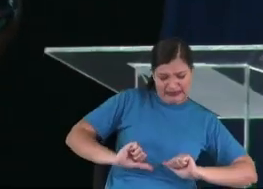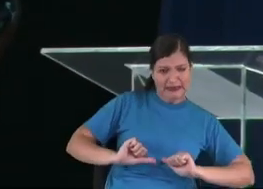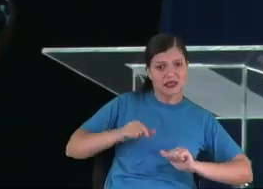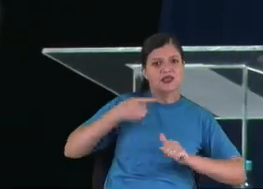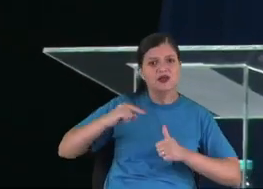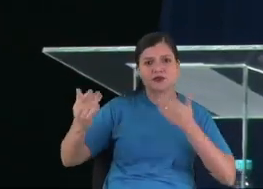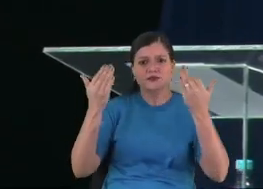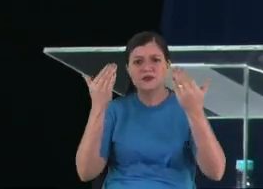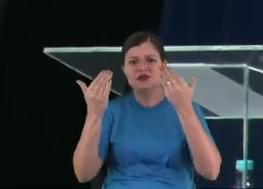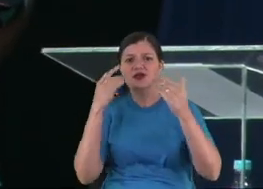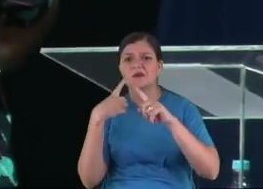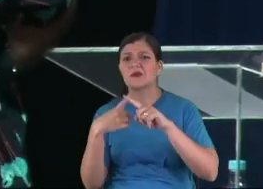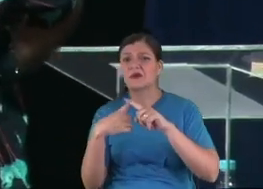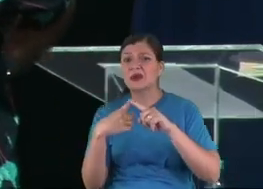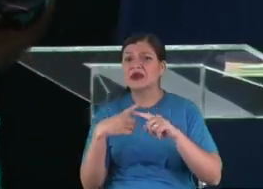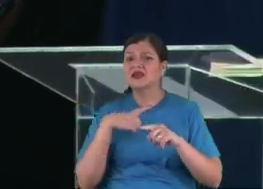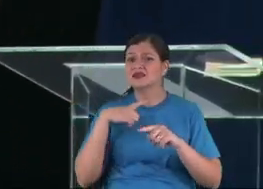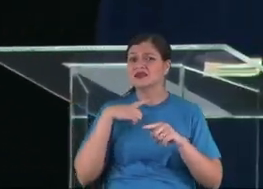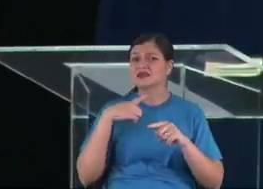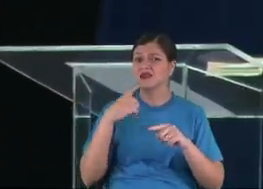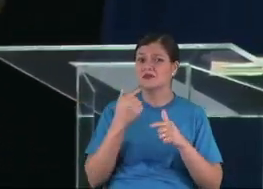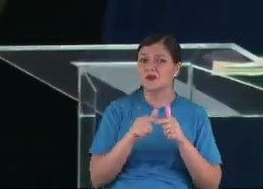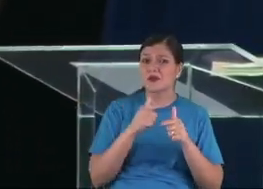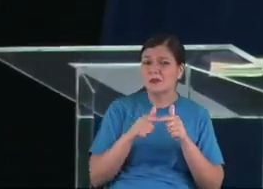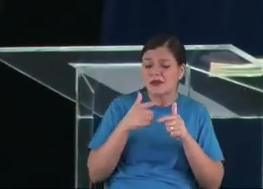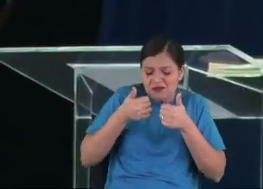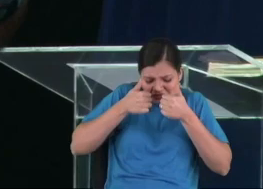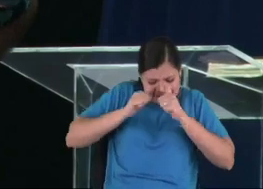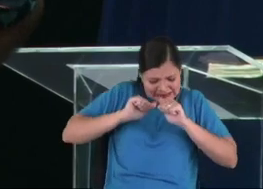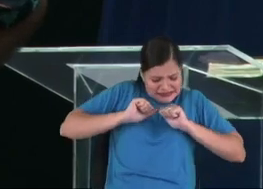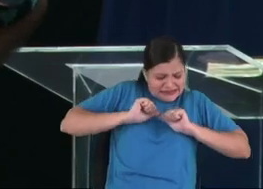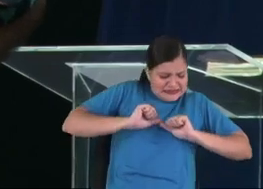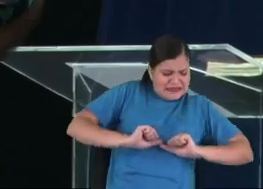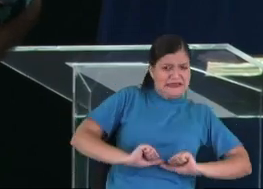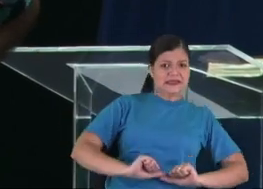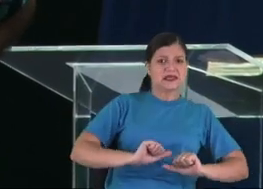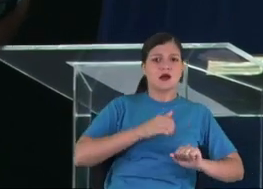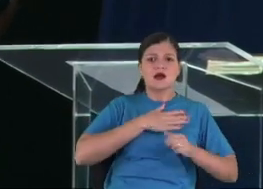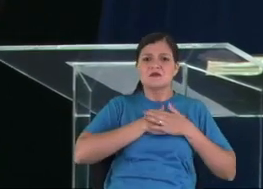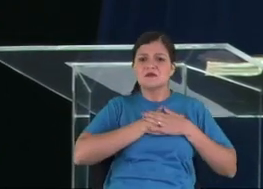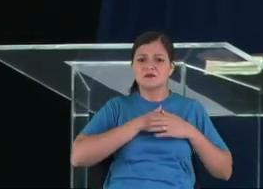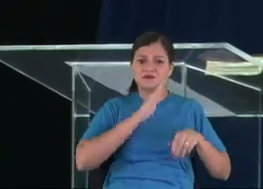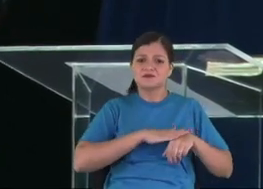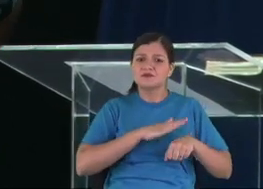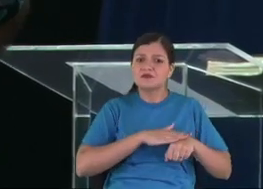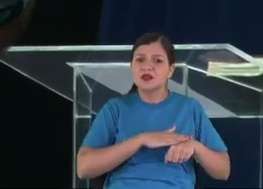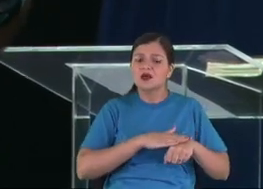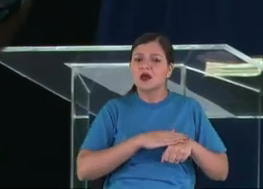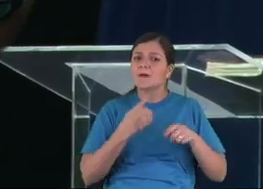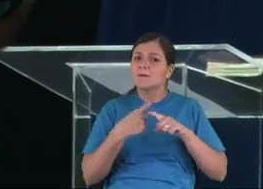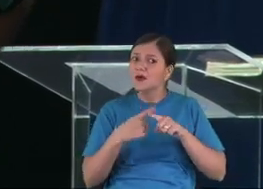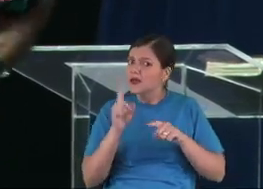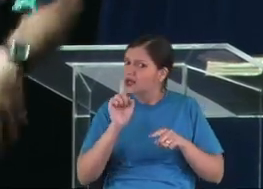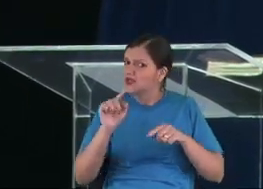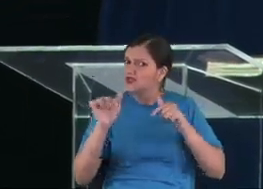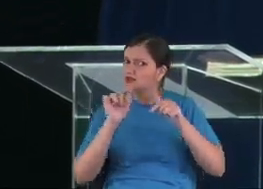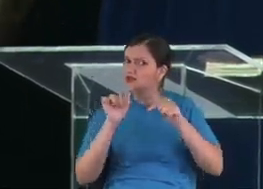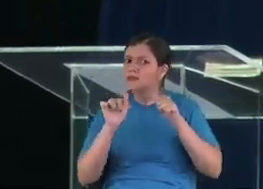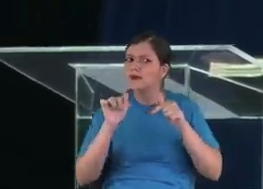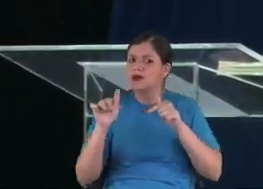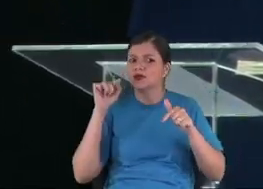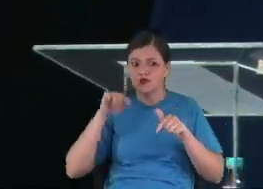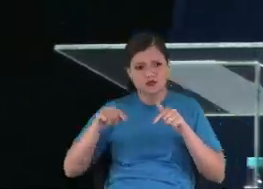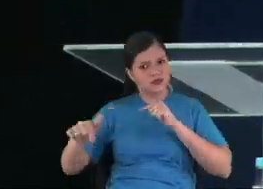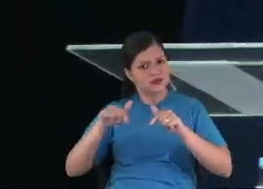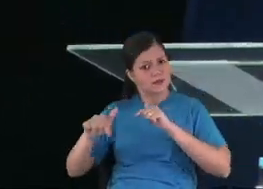psiquiatras, porque estão com problemas, deficiência na autoestima, amor próprio, porque não trabalham. E o trabalho é que te dá. Você vê,